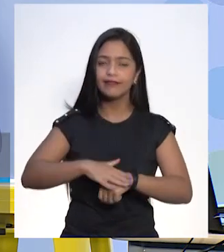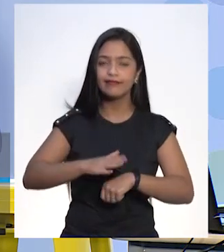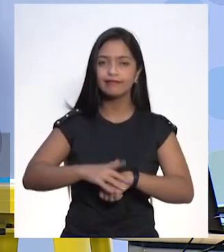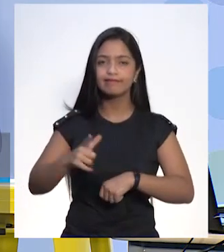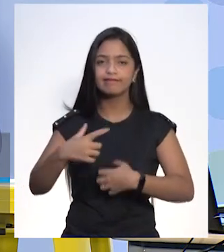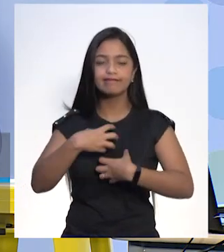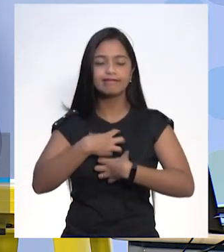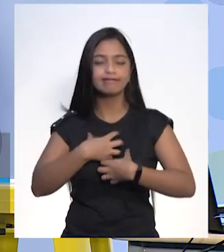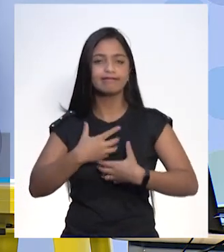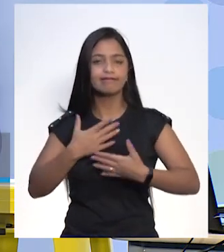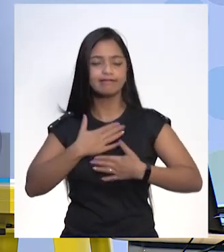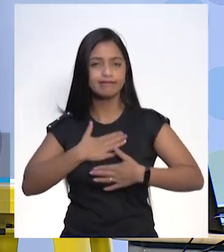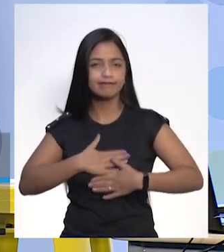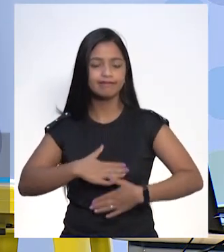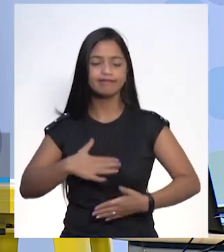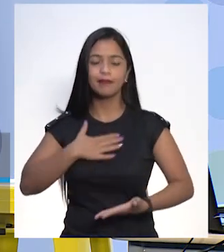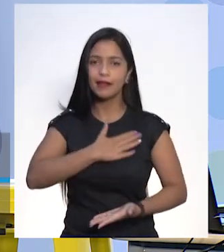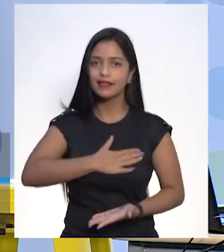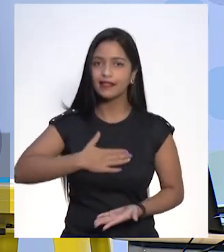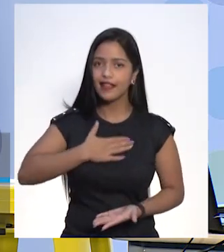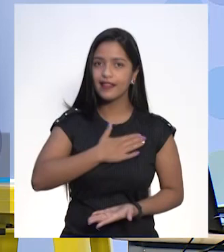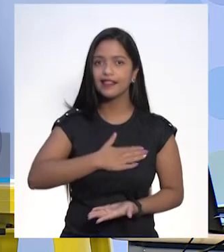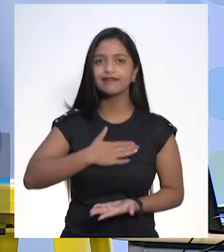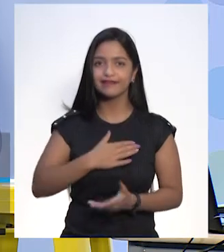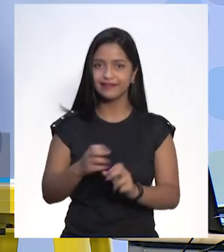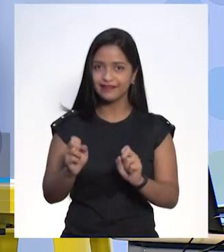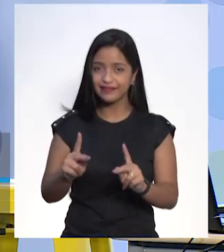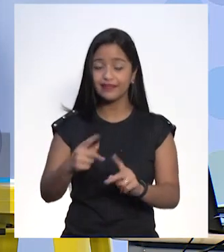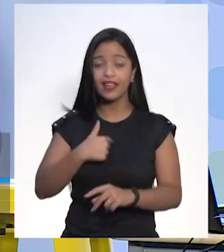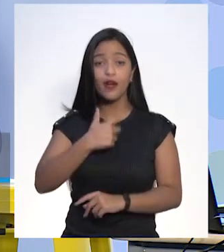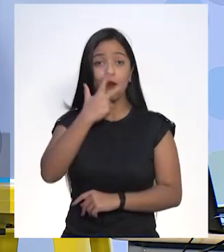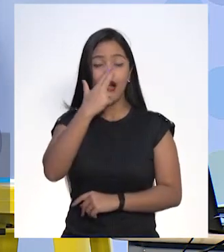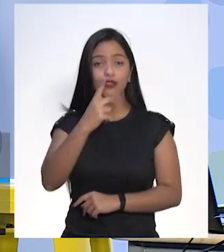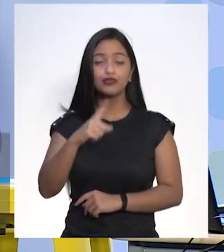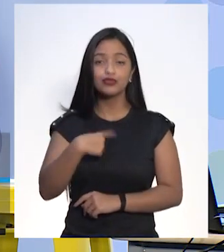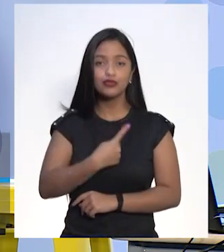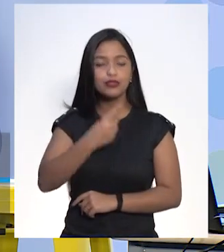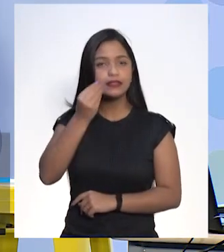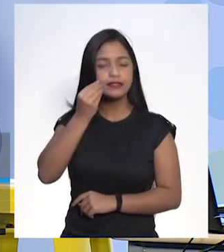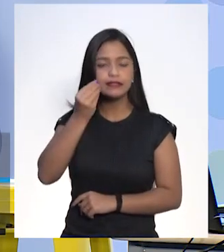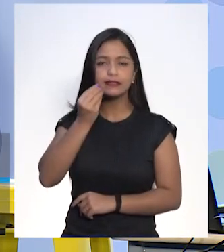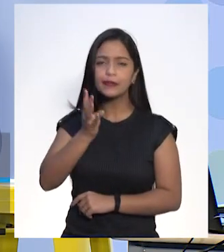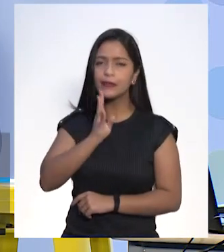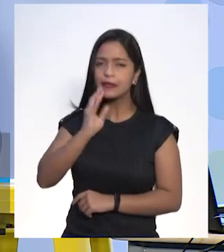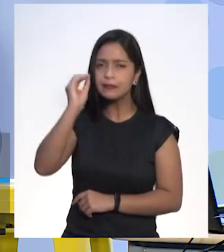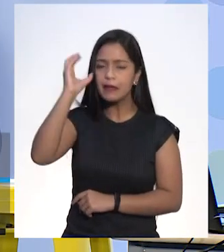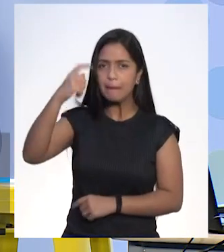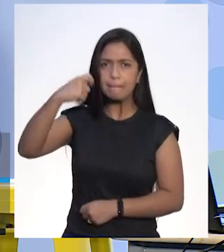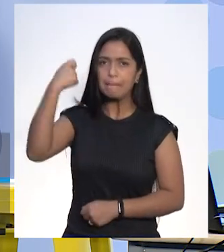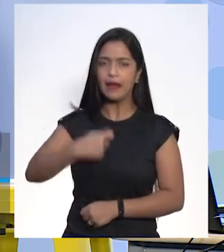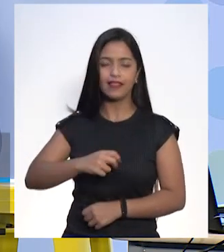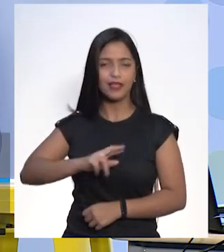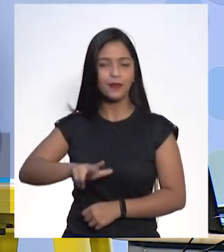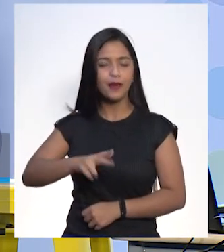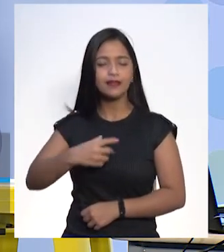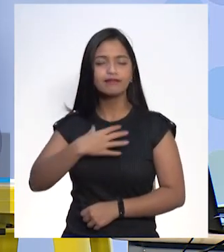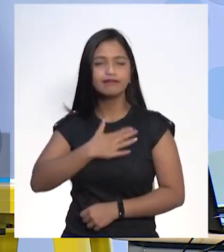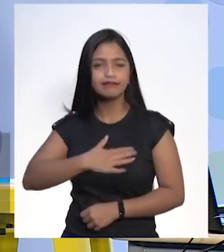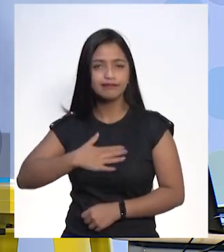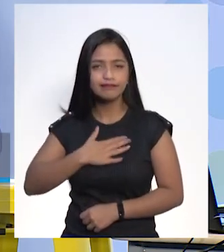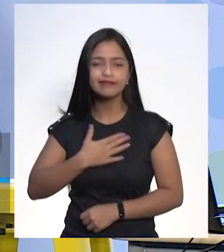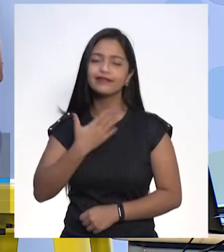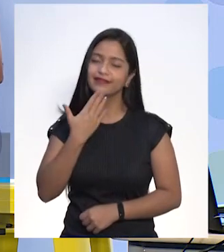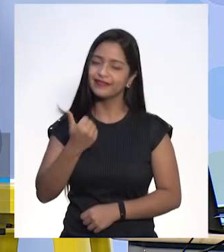essa. Acho que quando a gente faz, constrói alguma coisa, busca o conhecimento sem a imposição, ele vem de forma mais